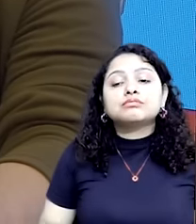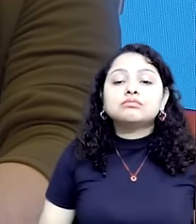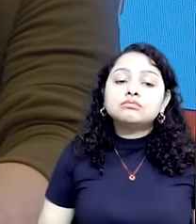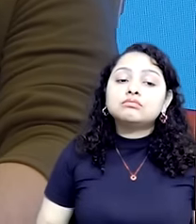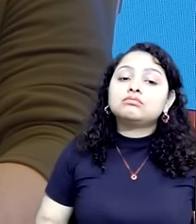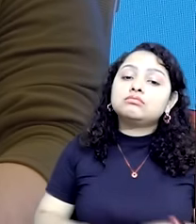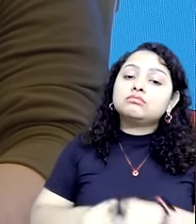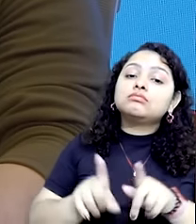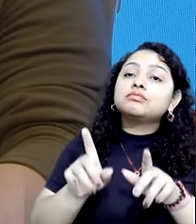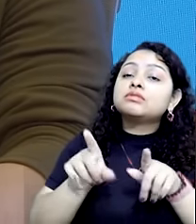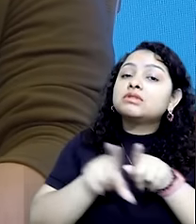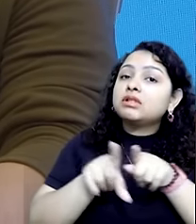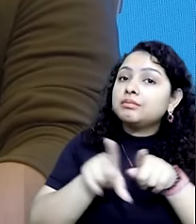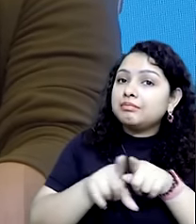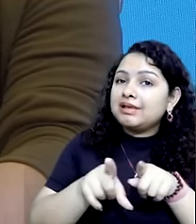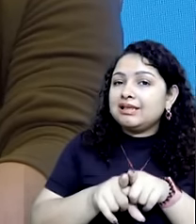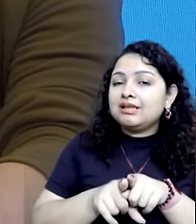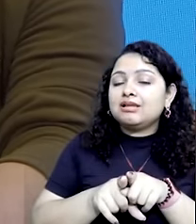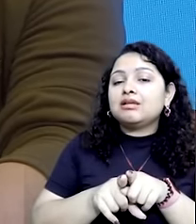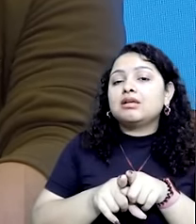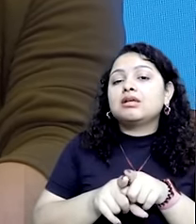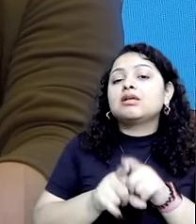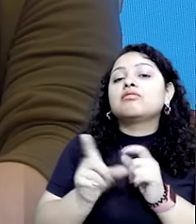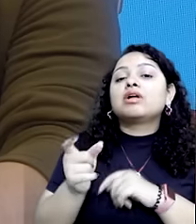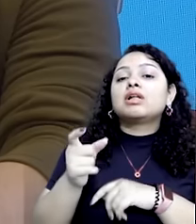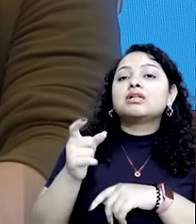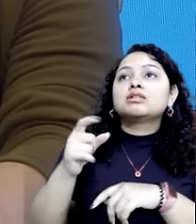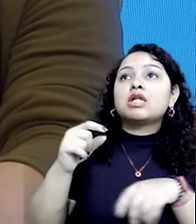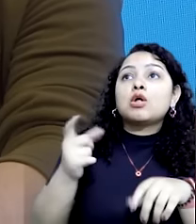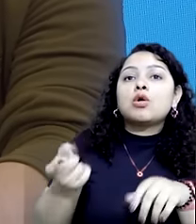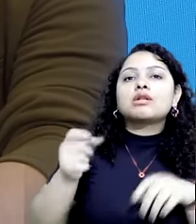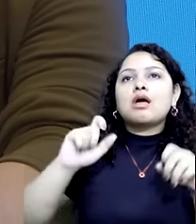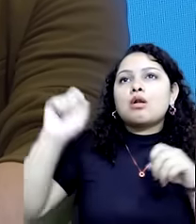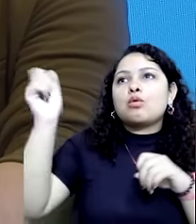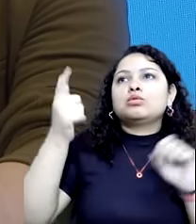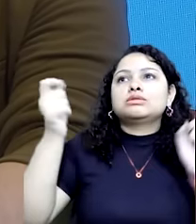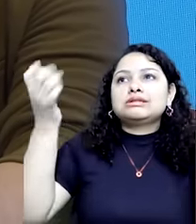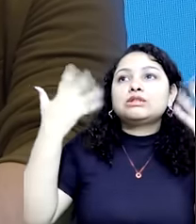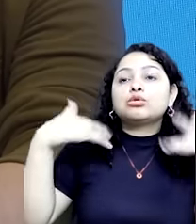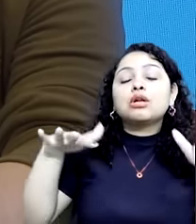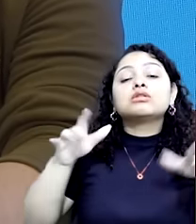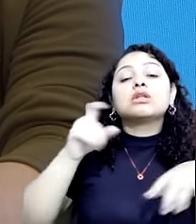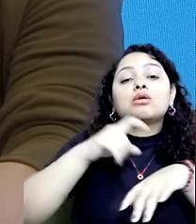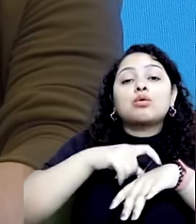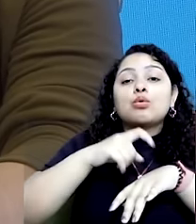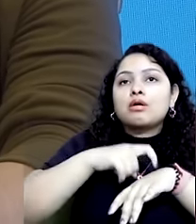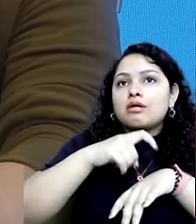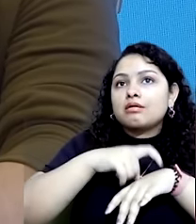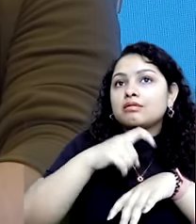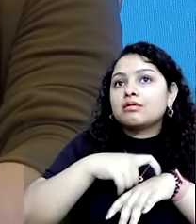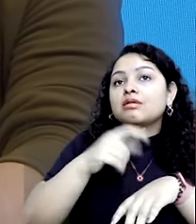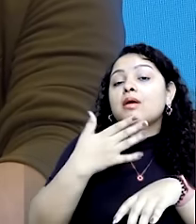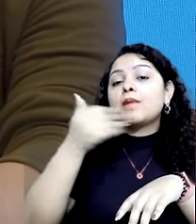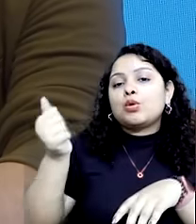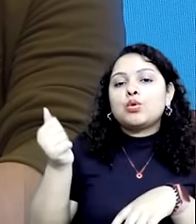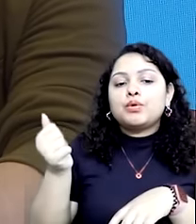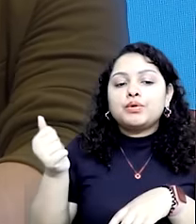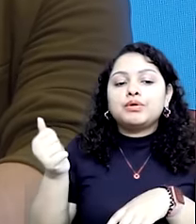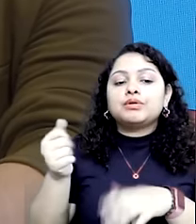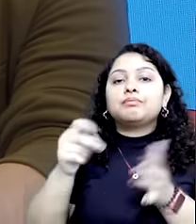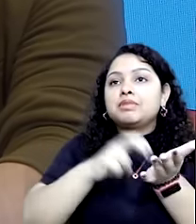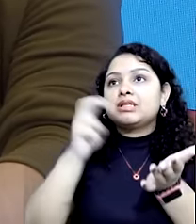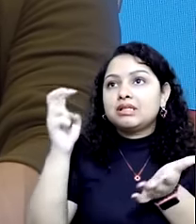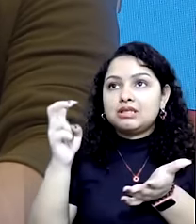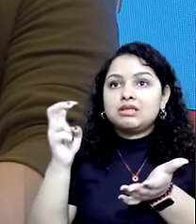externas tem uns horários melhores também né quando a gente vai falar de luz natural tem os horários que a gente chama de golden hour que são os horários da